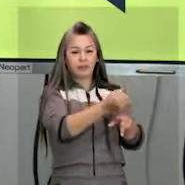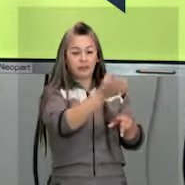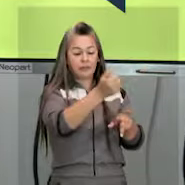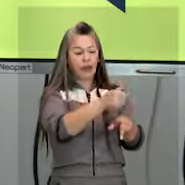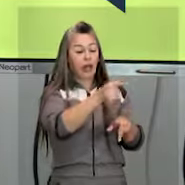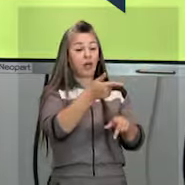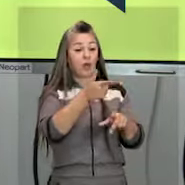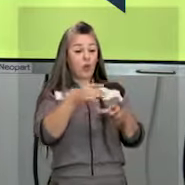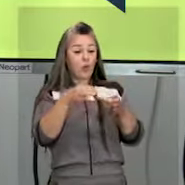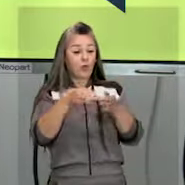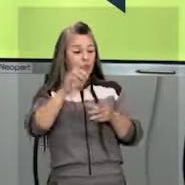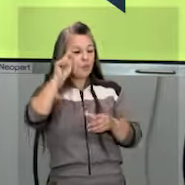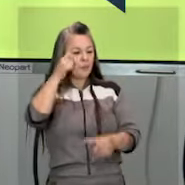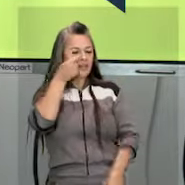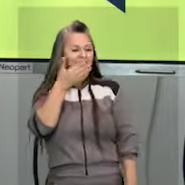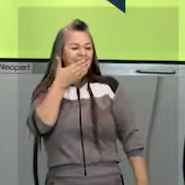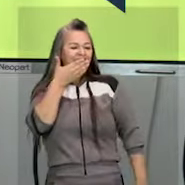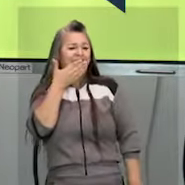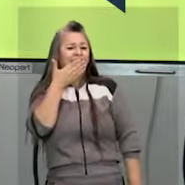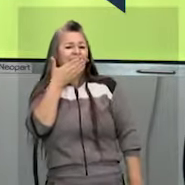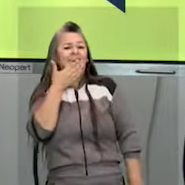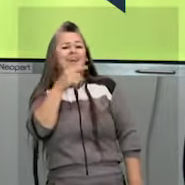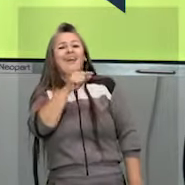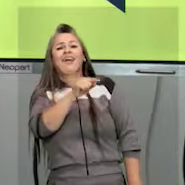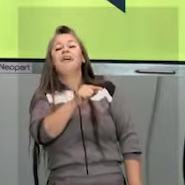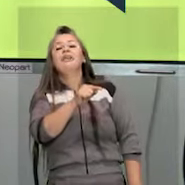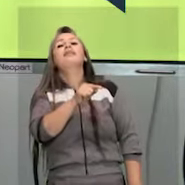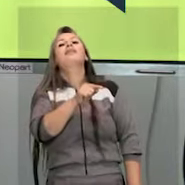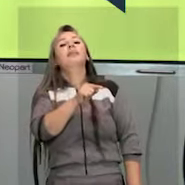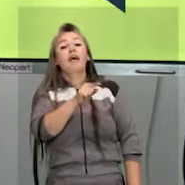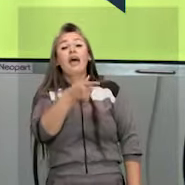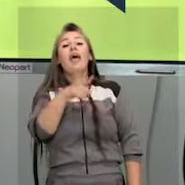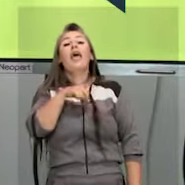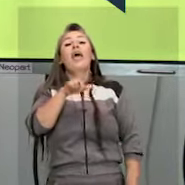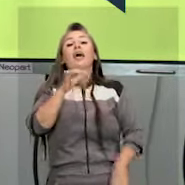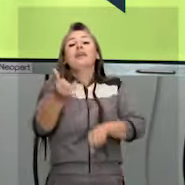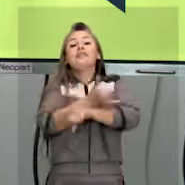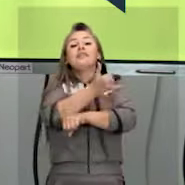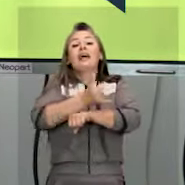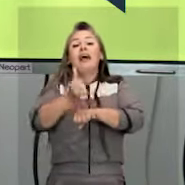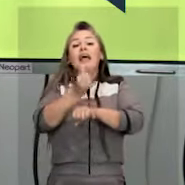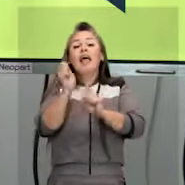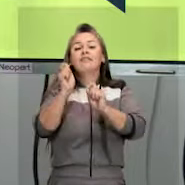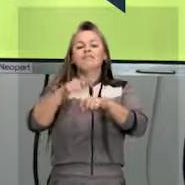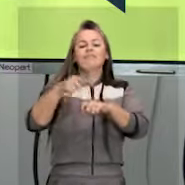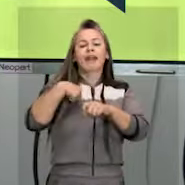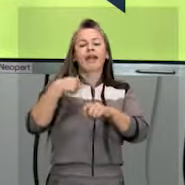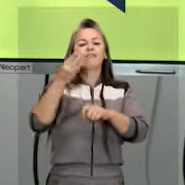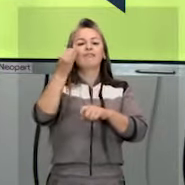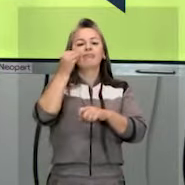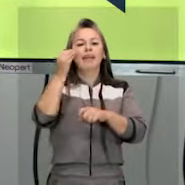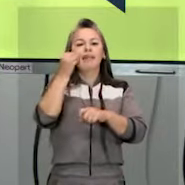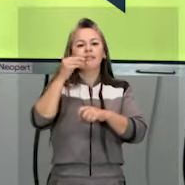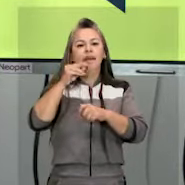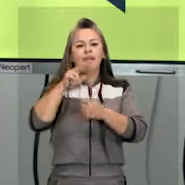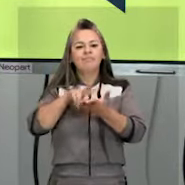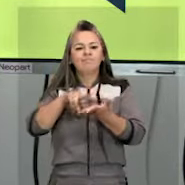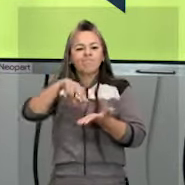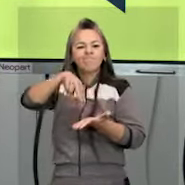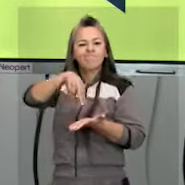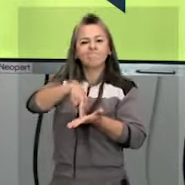de escravização, de resistência à escravização. Bom, além disso, a gente